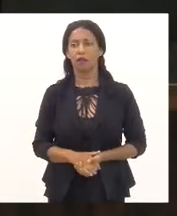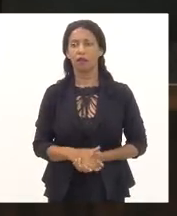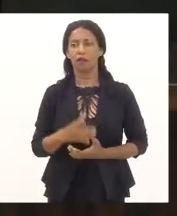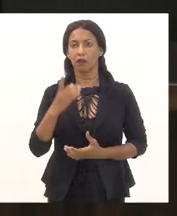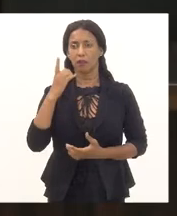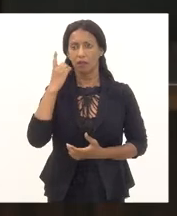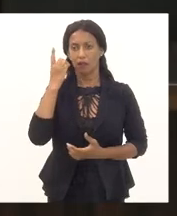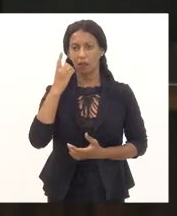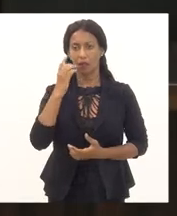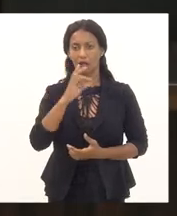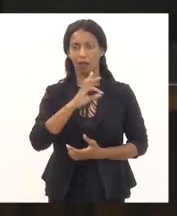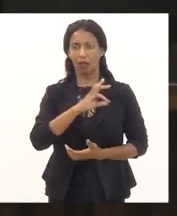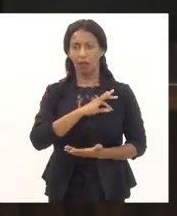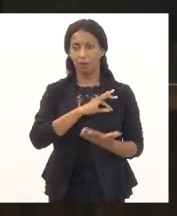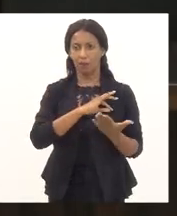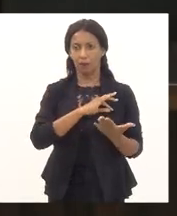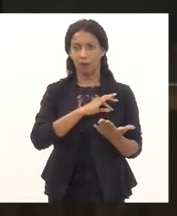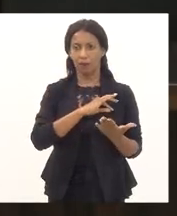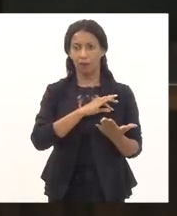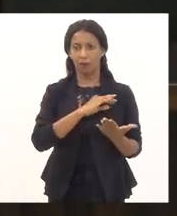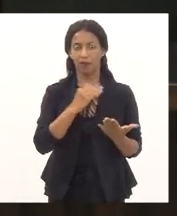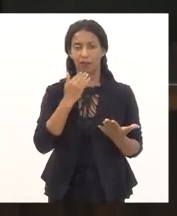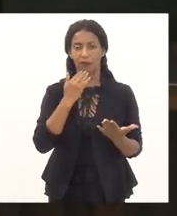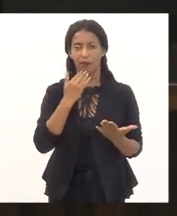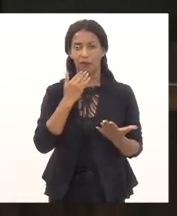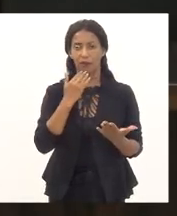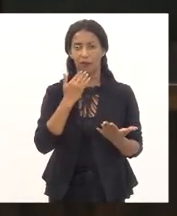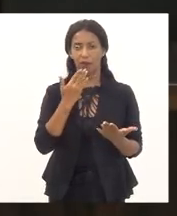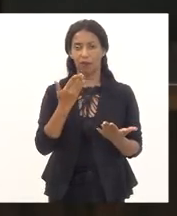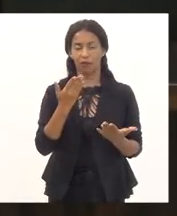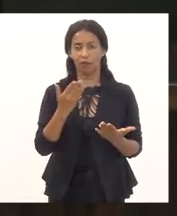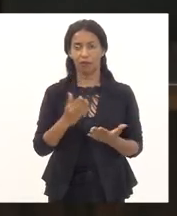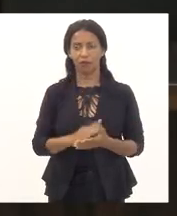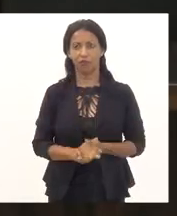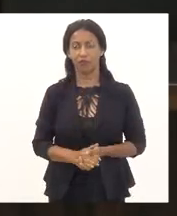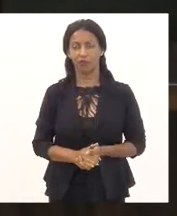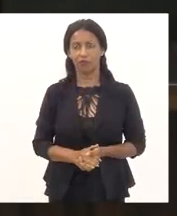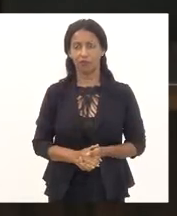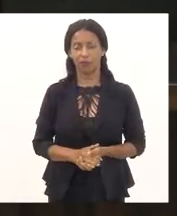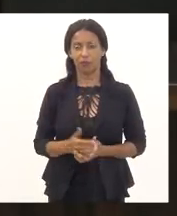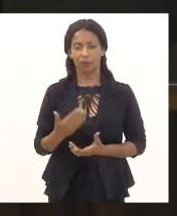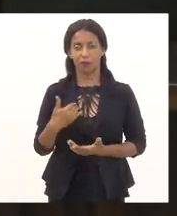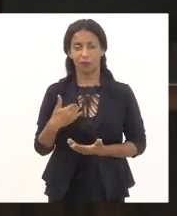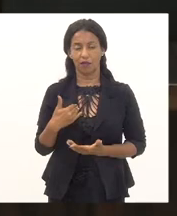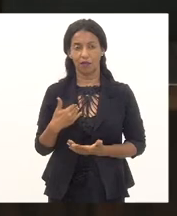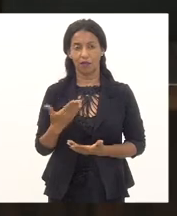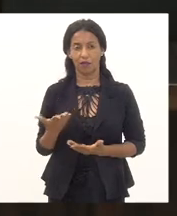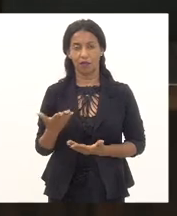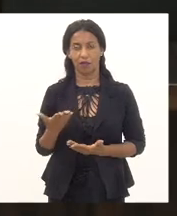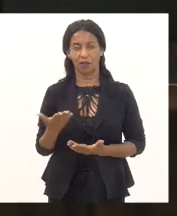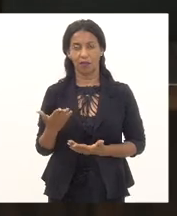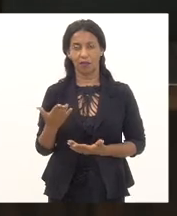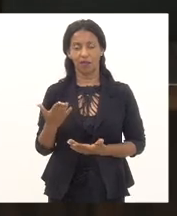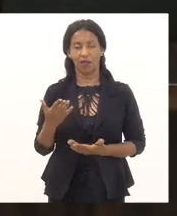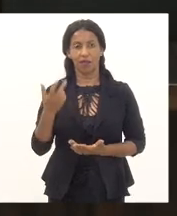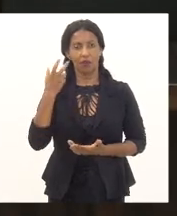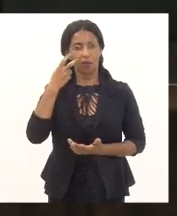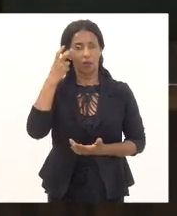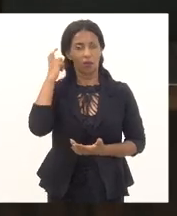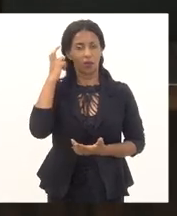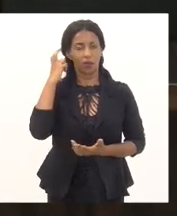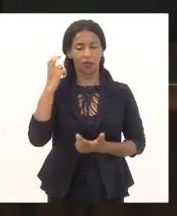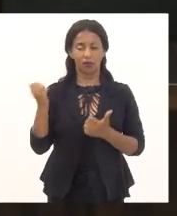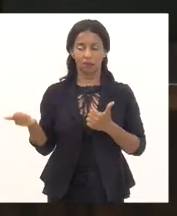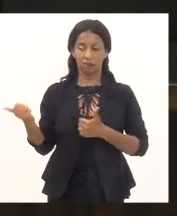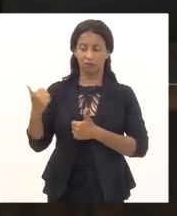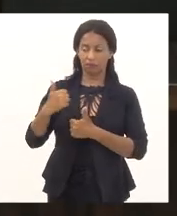a deputada Marta Rocha. E eu vou ceder, então, o meu lugar à deputada Rosane Fegues para que eu